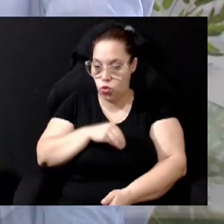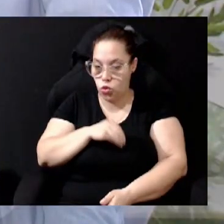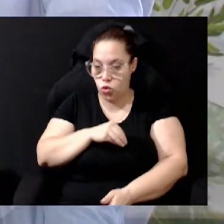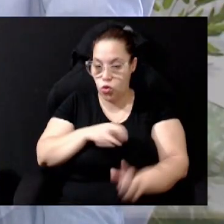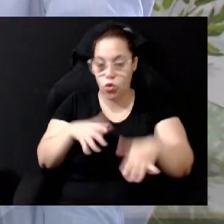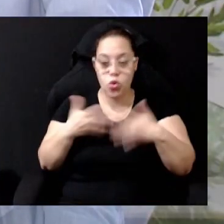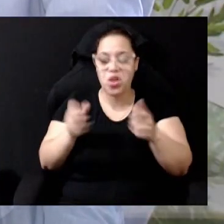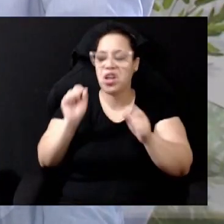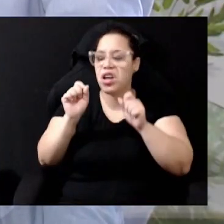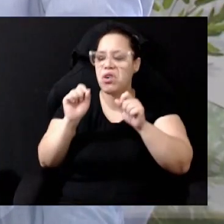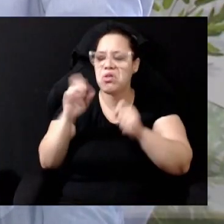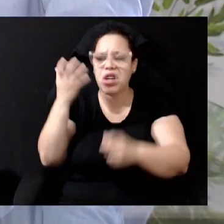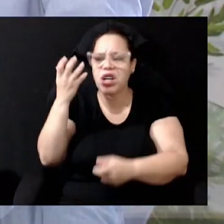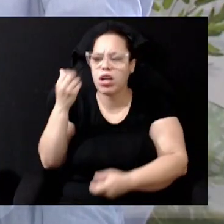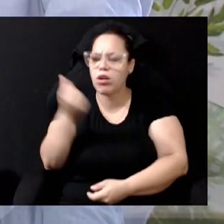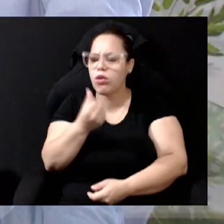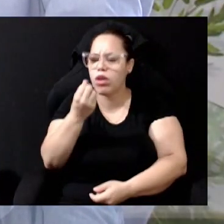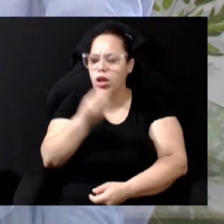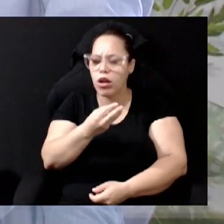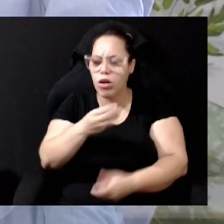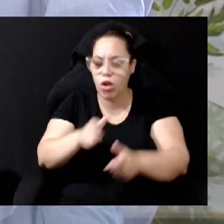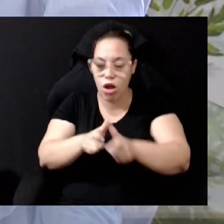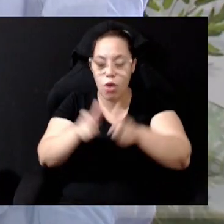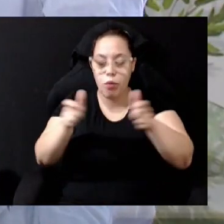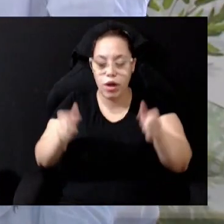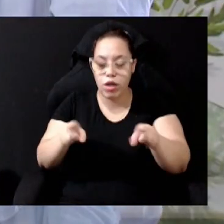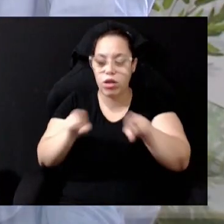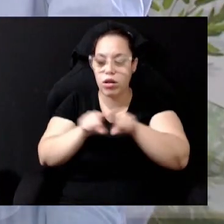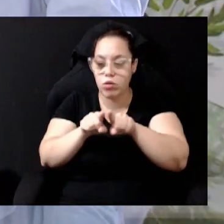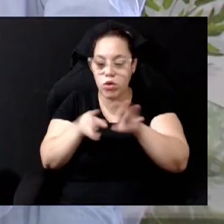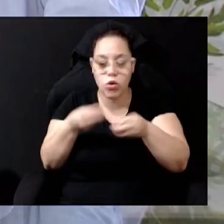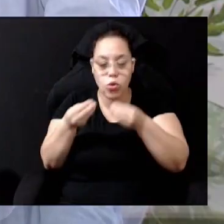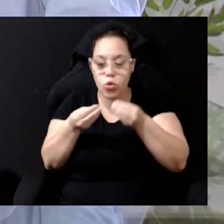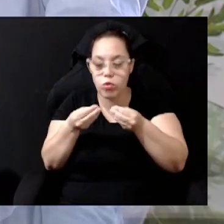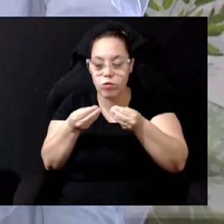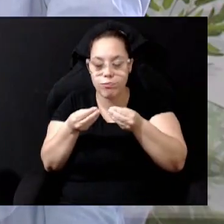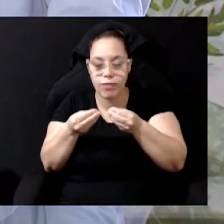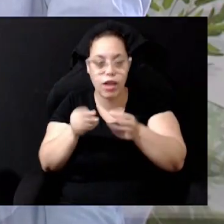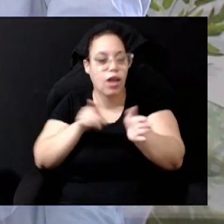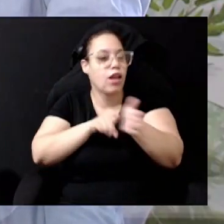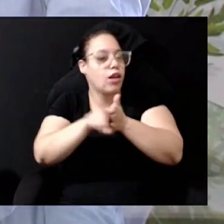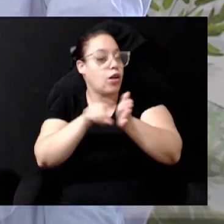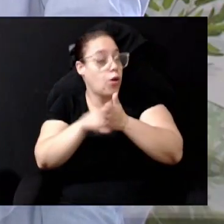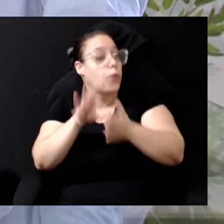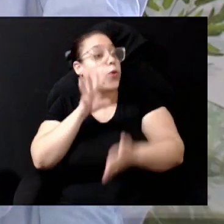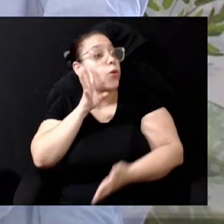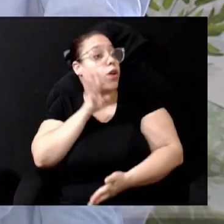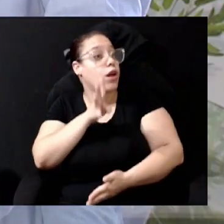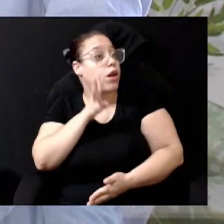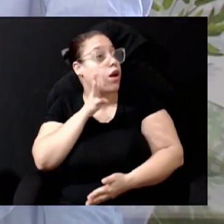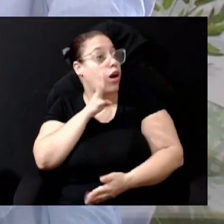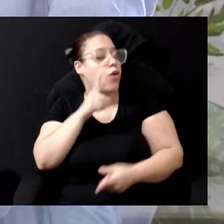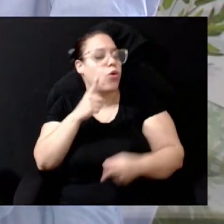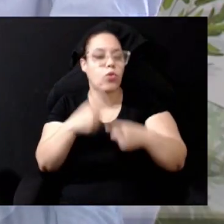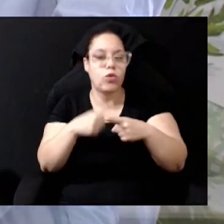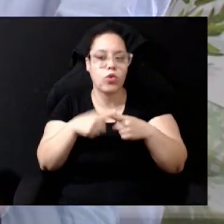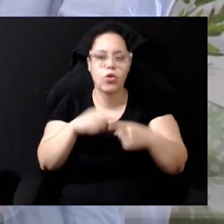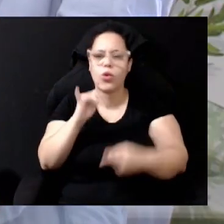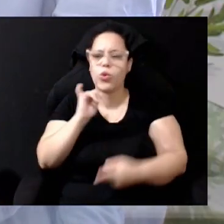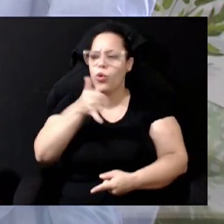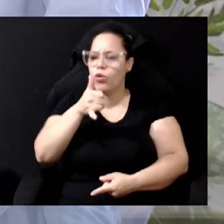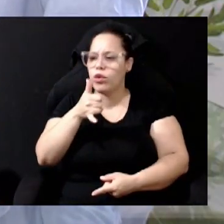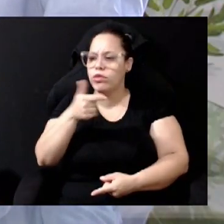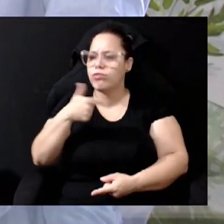valor do 13º aumenta também? Como que funciona? Então, essa pergunta é muito legal, porque eu confesso a você que às vezes, até eu, às